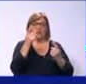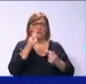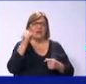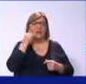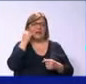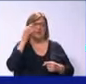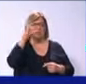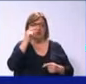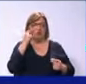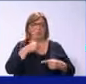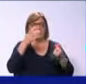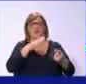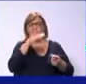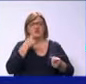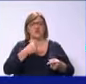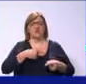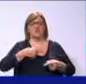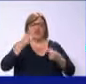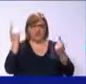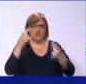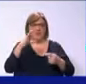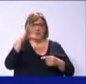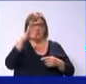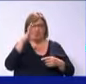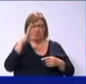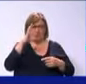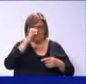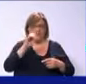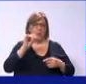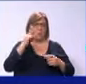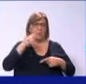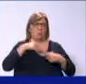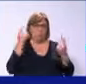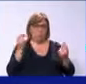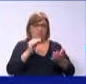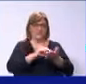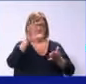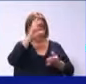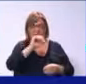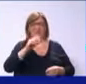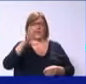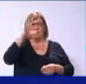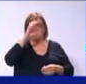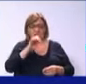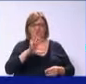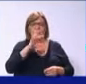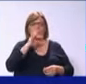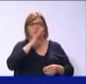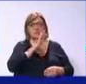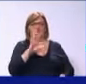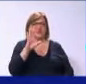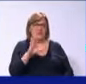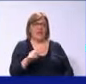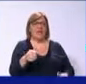público e ao disco denunciou que fez queixa ao ministério público o secretário estava o ministro a polícia judiciária